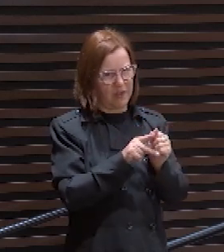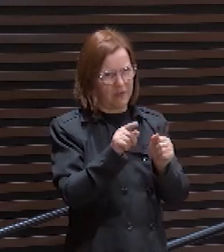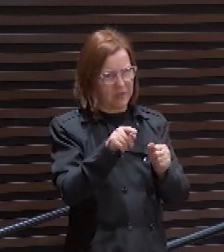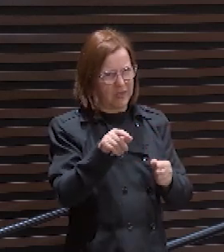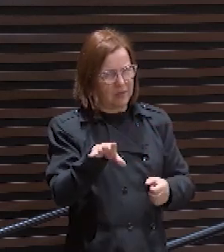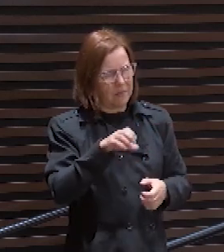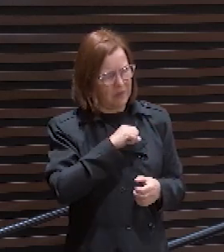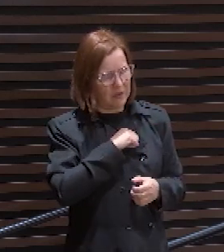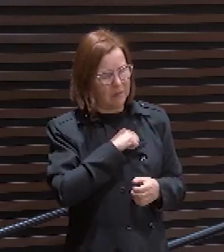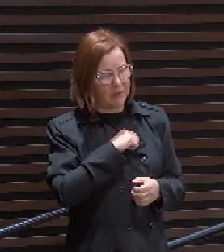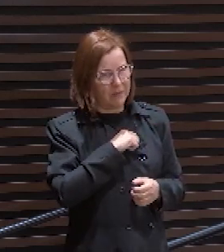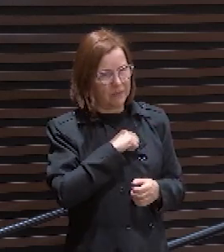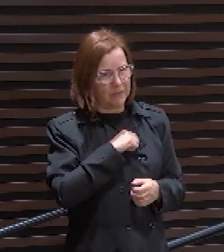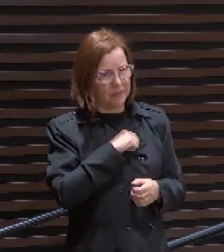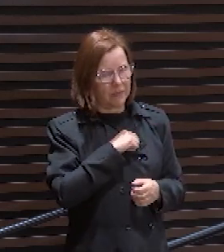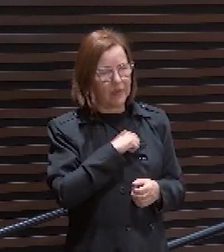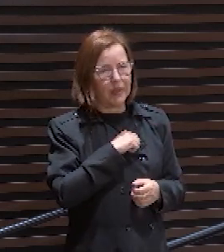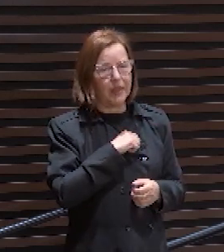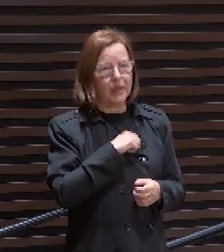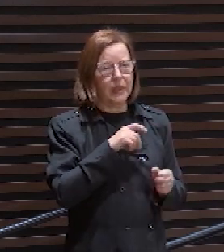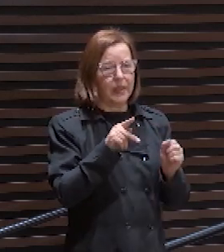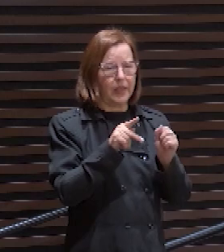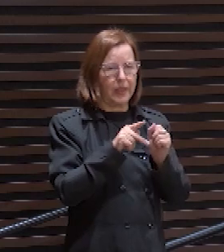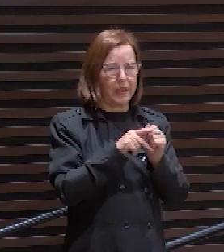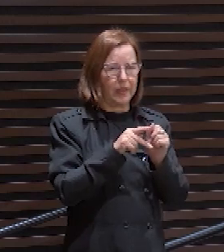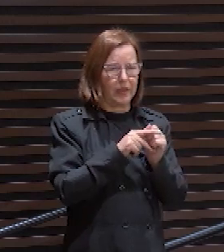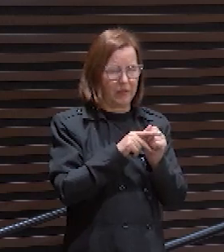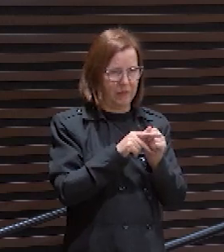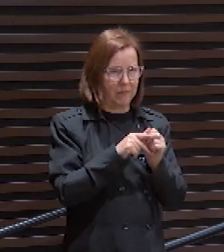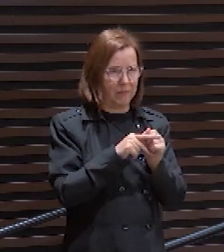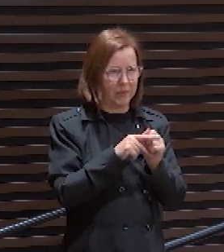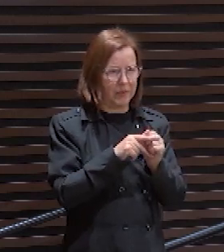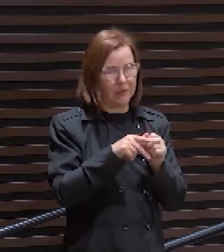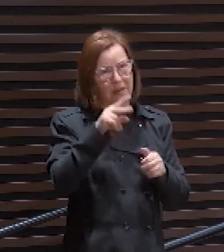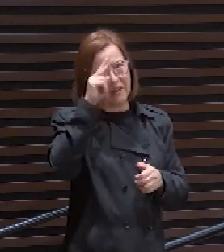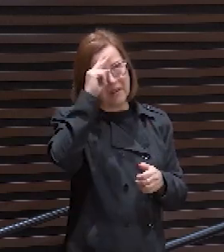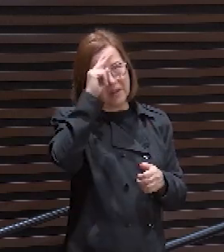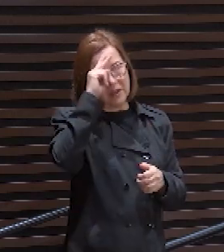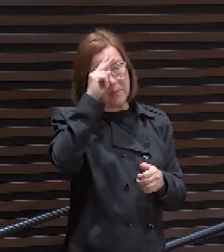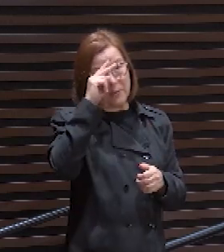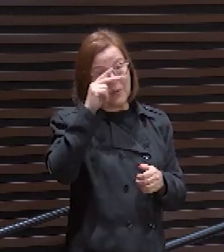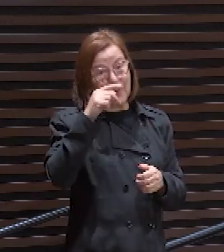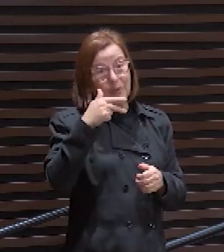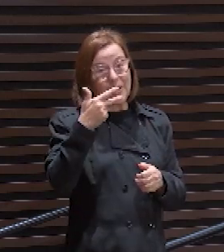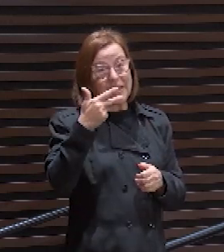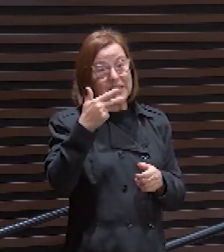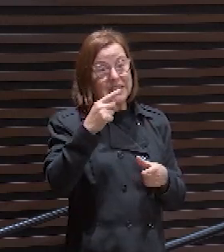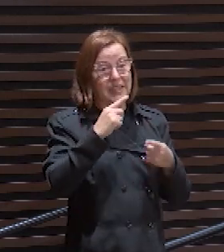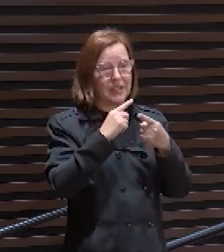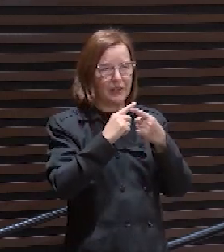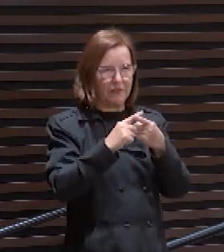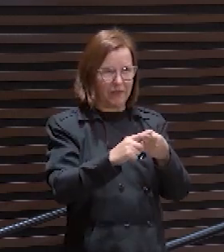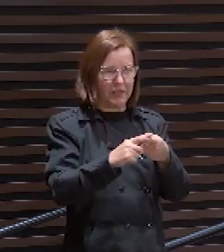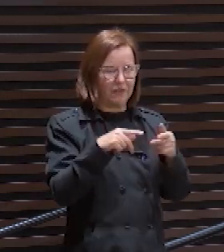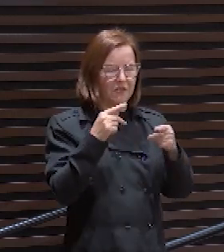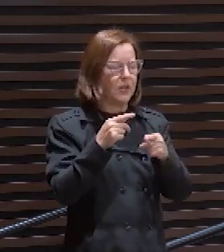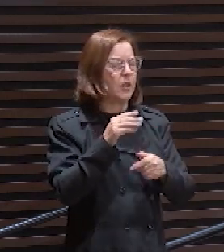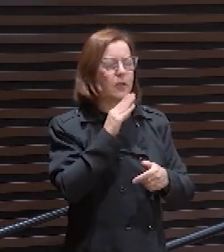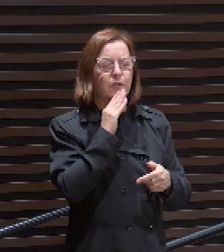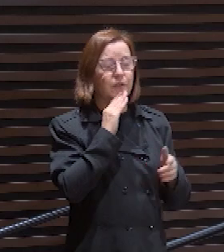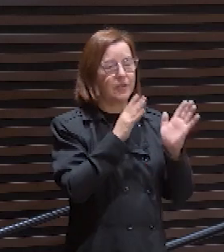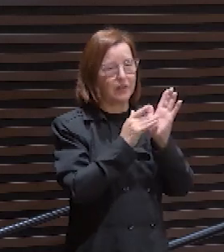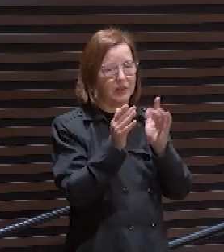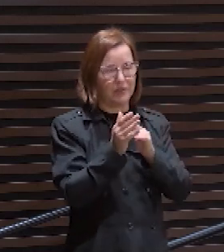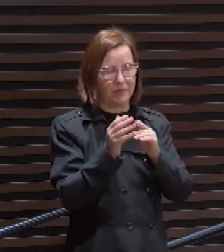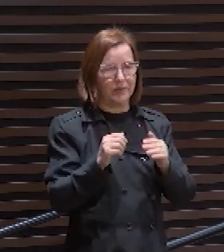em si, e ele entende o que Jesus quer comunicar a ele, relembrando sobre as 3 vezes em que Pedro negou a Jesus. E